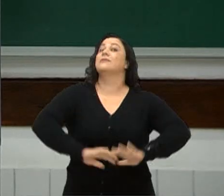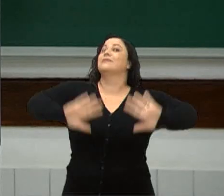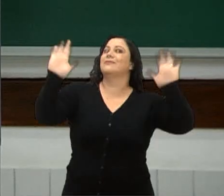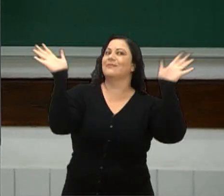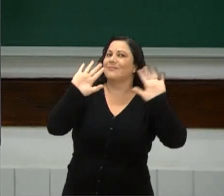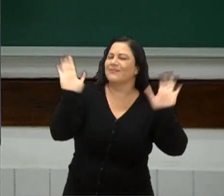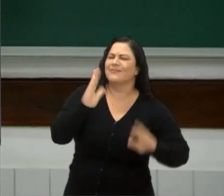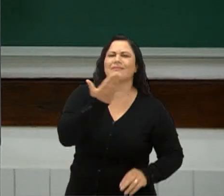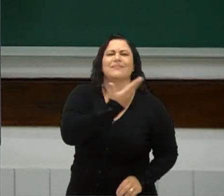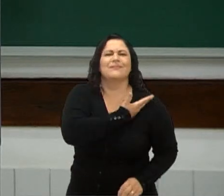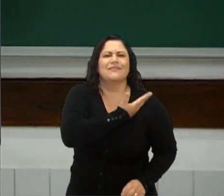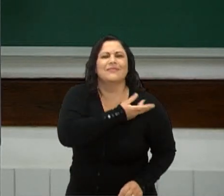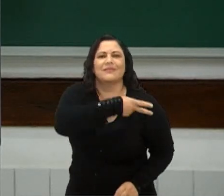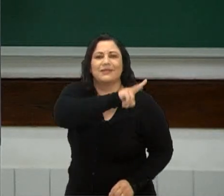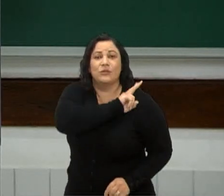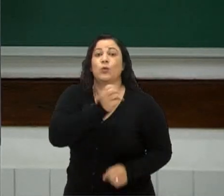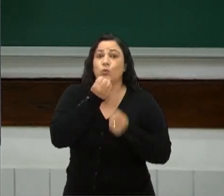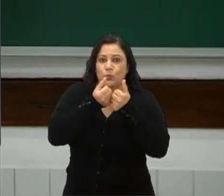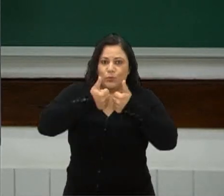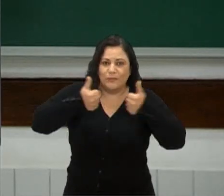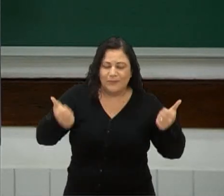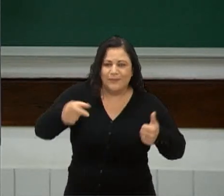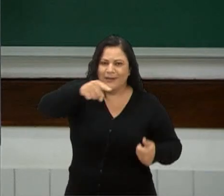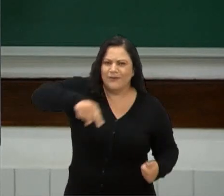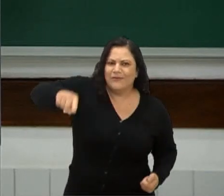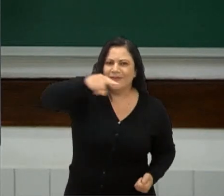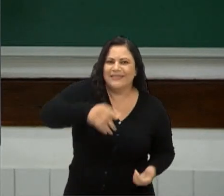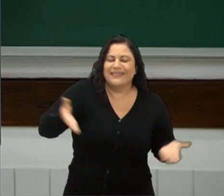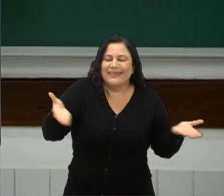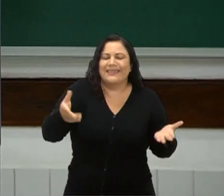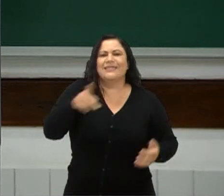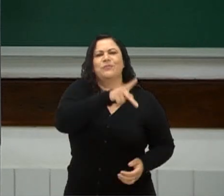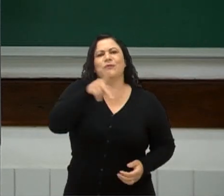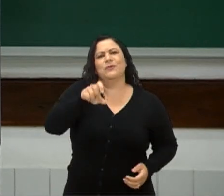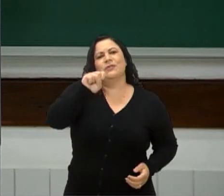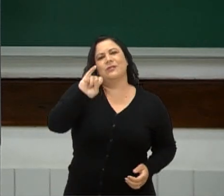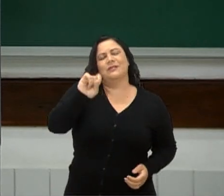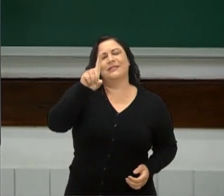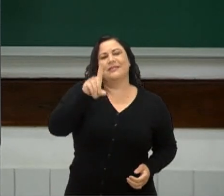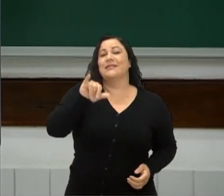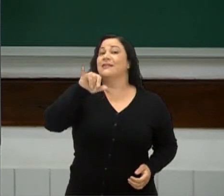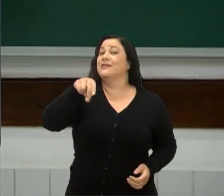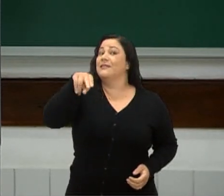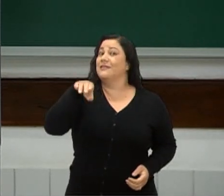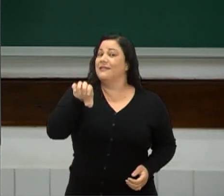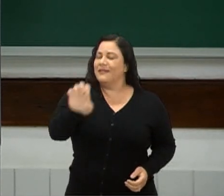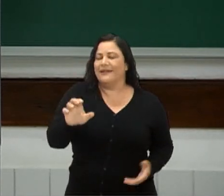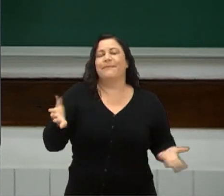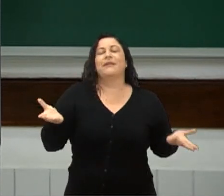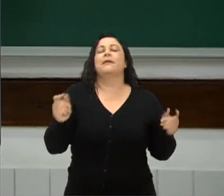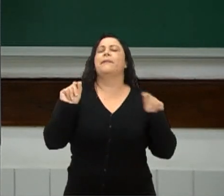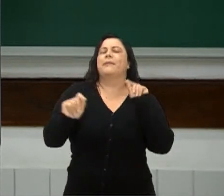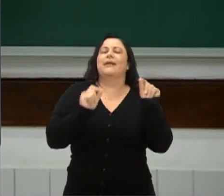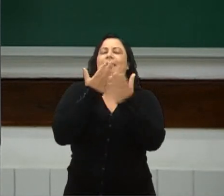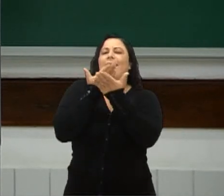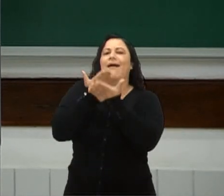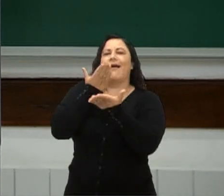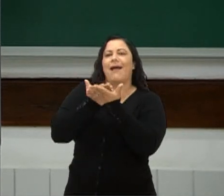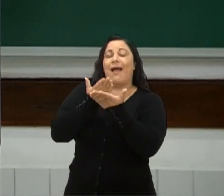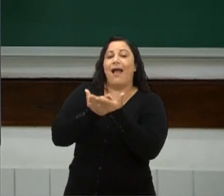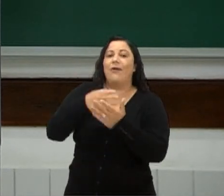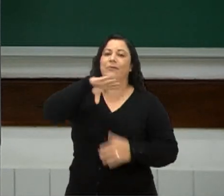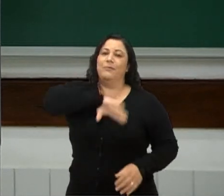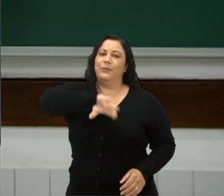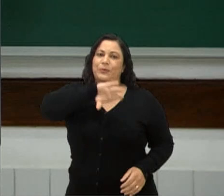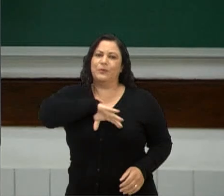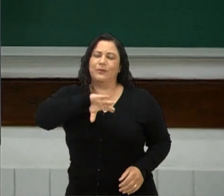Olá, meus amigos do segundo ano, tudo bem com vocês? Professor Sidney para mais uma aula da nossa maravilhosa língua portuguesa. Quero